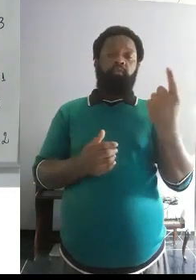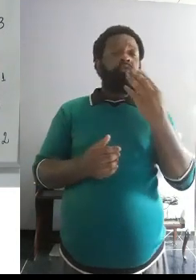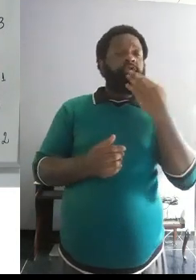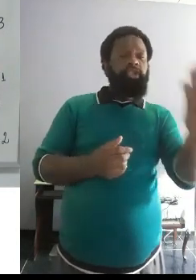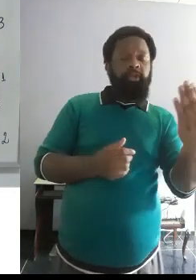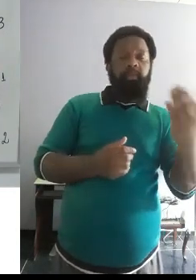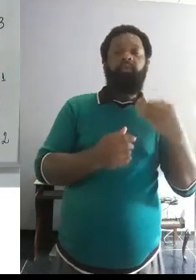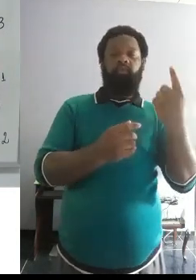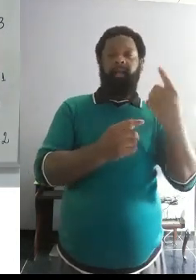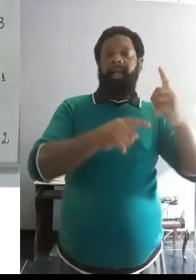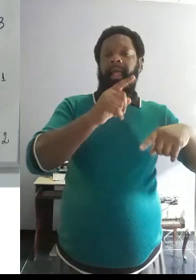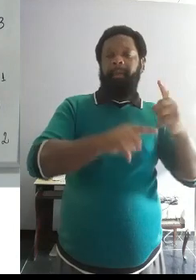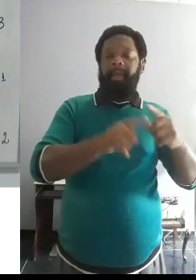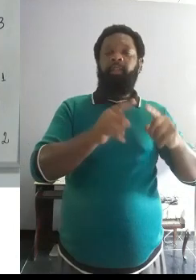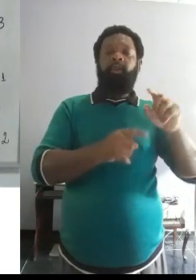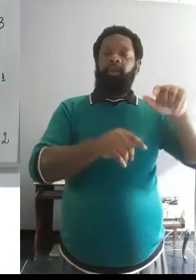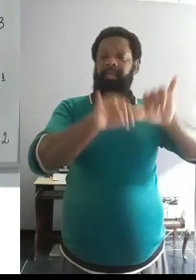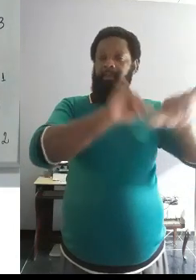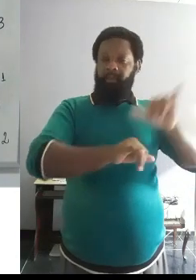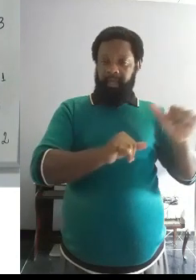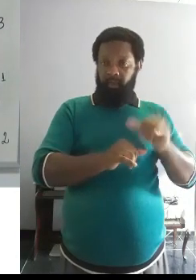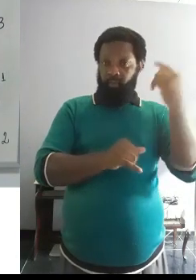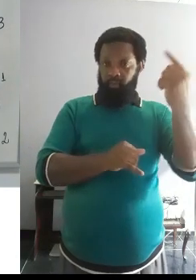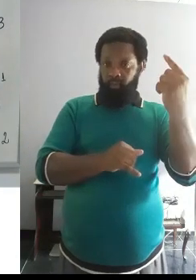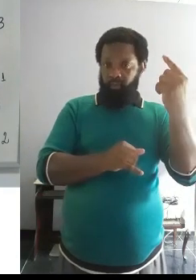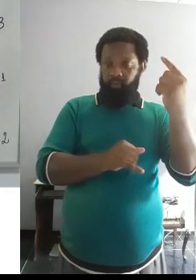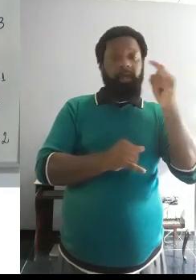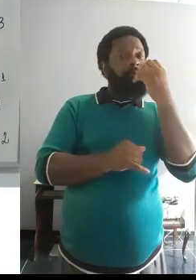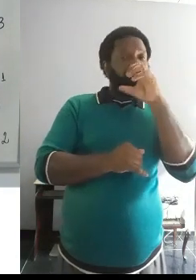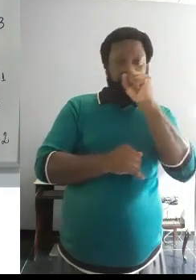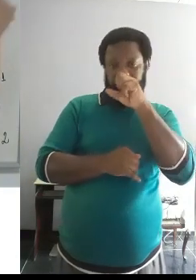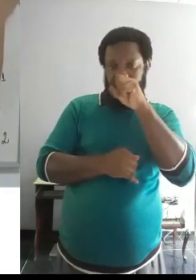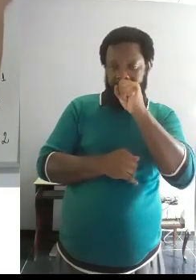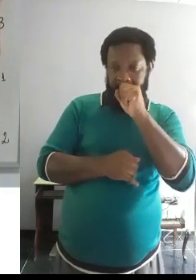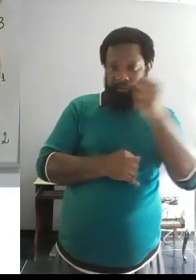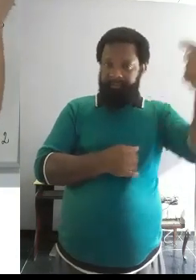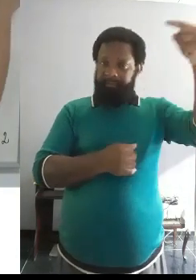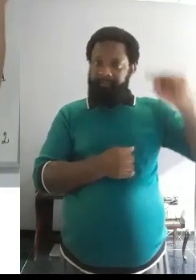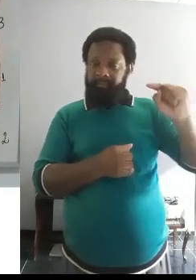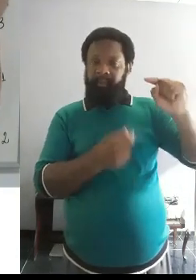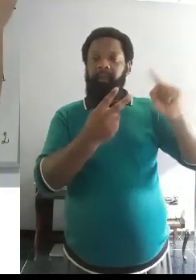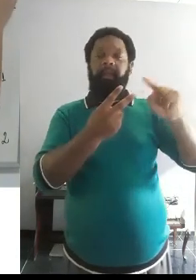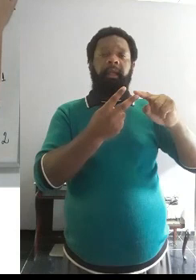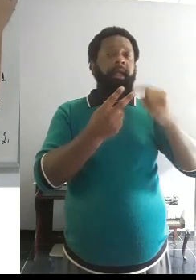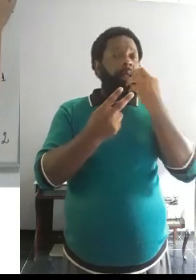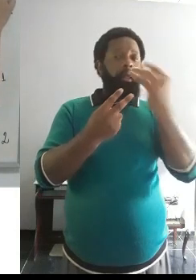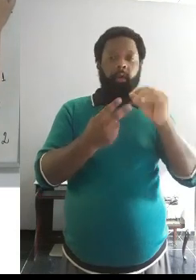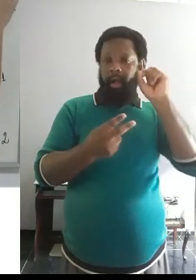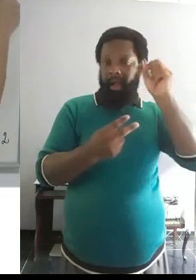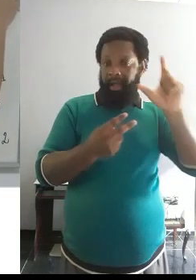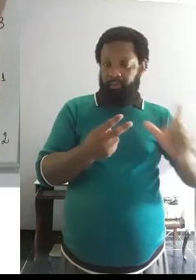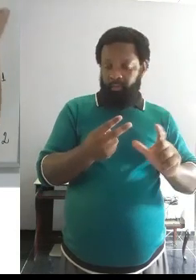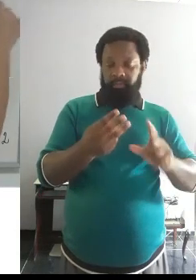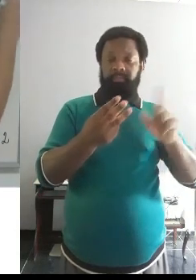um tipo de elemento químico? Essa daqui, ó, formada pelo elemento químico laranja, essa daqui formada pelo elemento químico